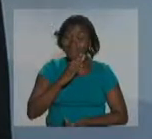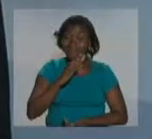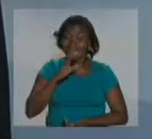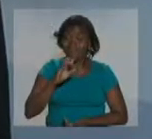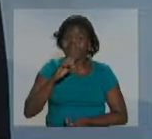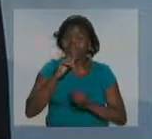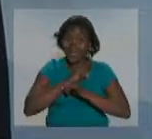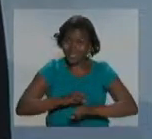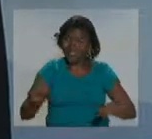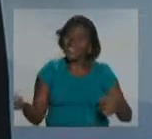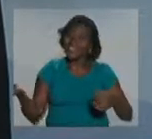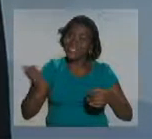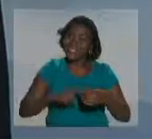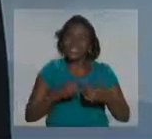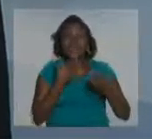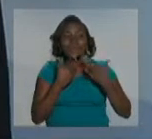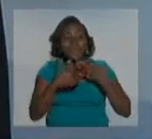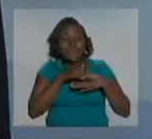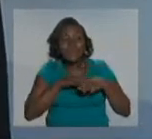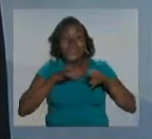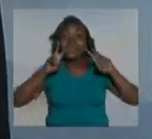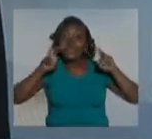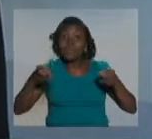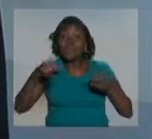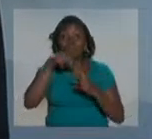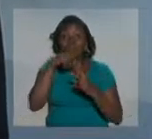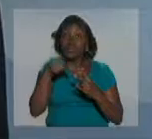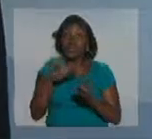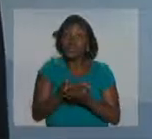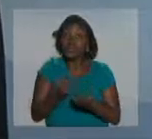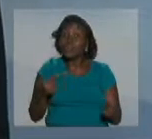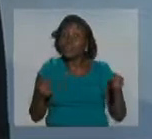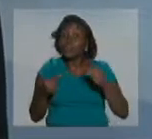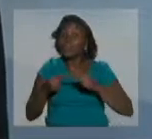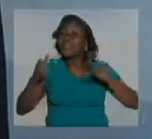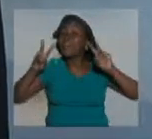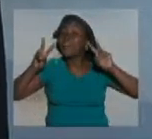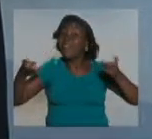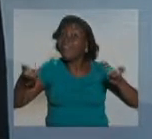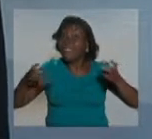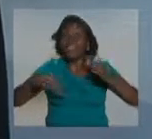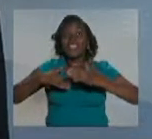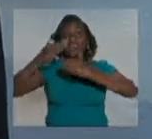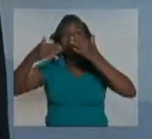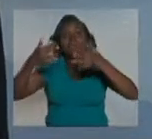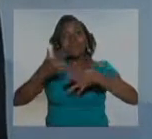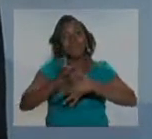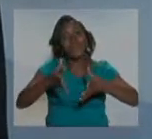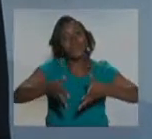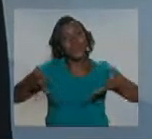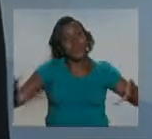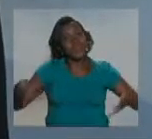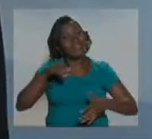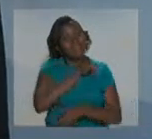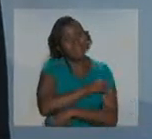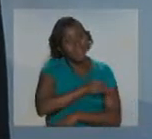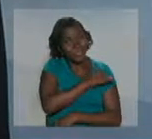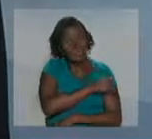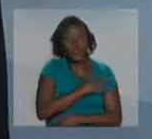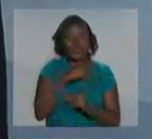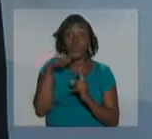O TCE Notícia está de volta. Estamos conversando sobre 2 estudos relacionados ao tema desenvolvimento urbano no Rio de Janeiro. Um